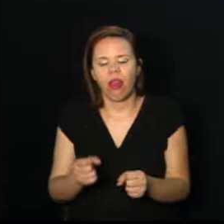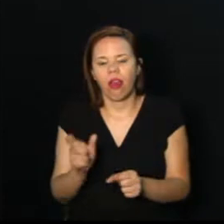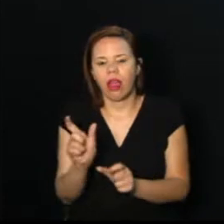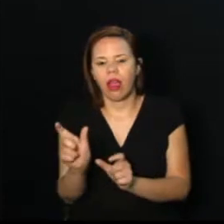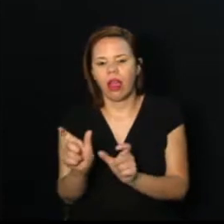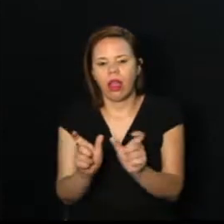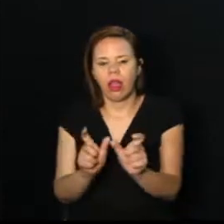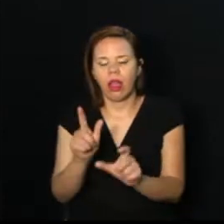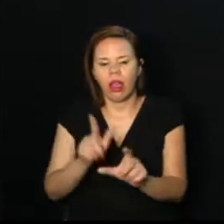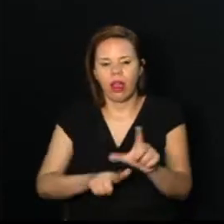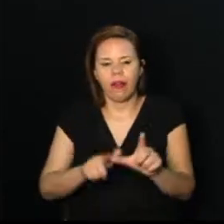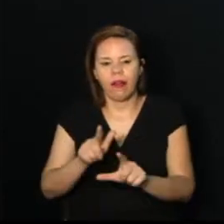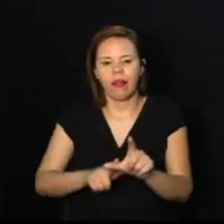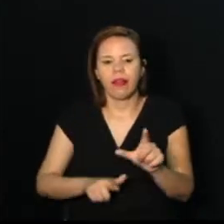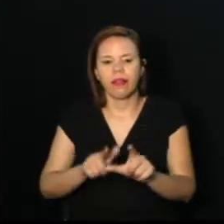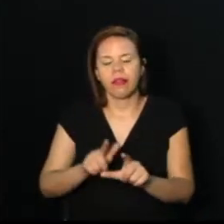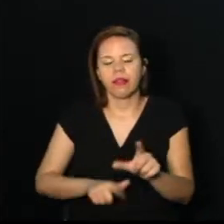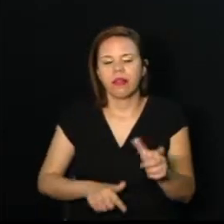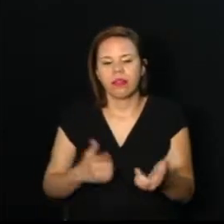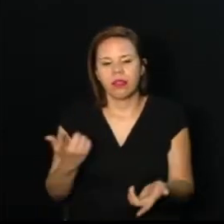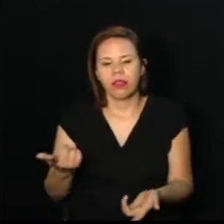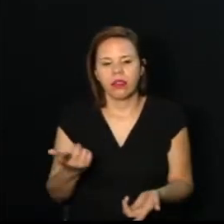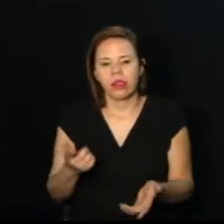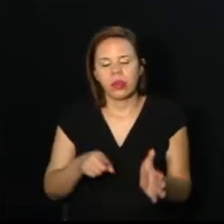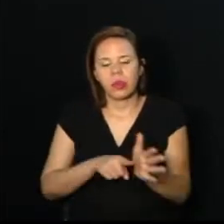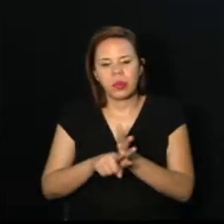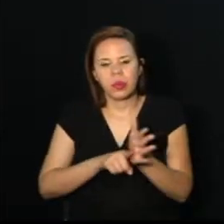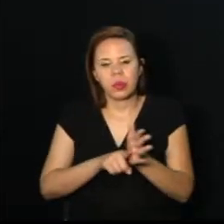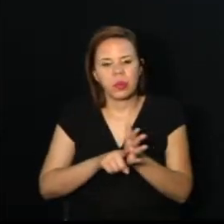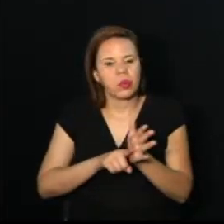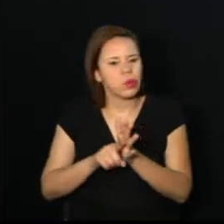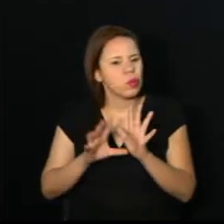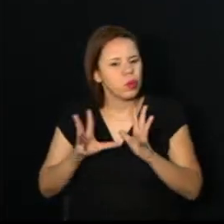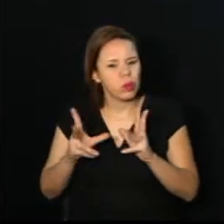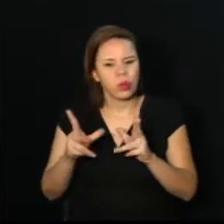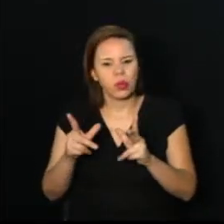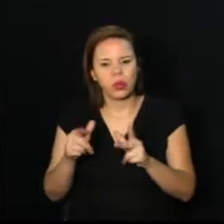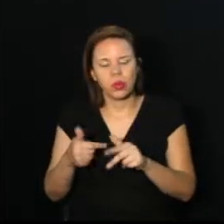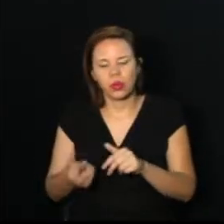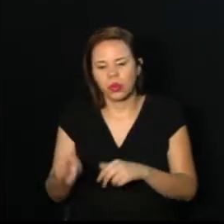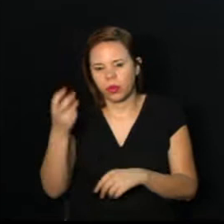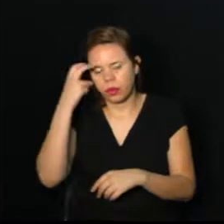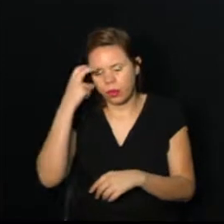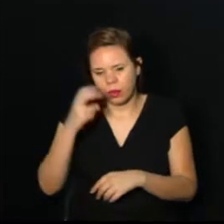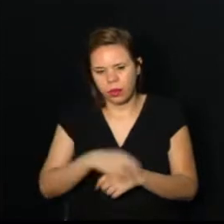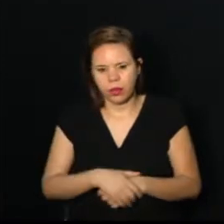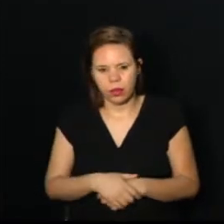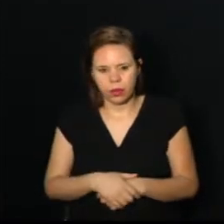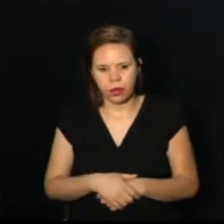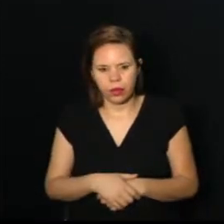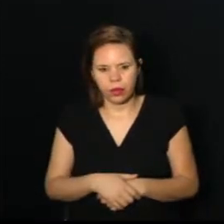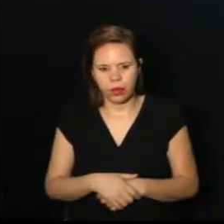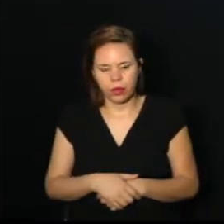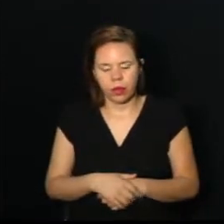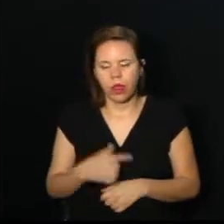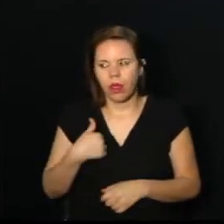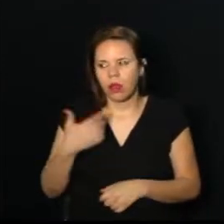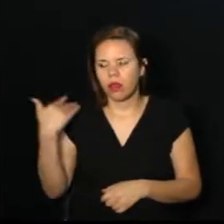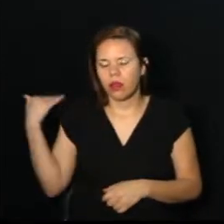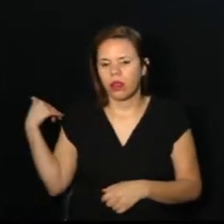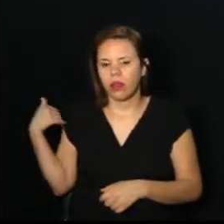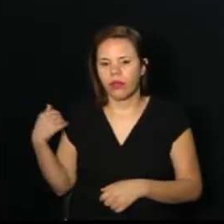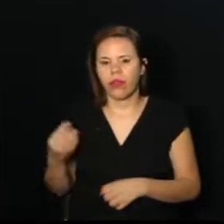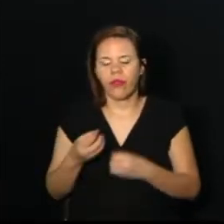e palavras. Ela é estudada em todas as culturas, e eu estava há pouco